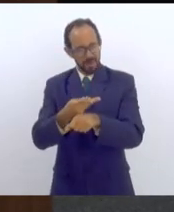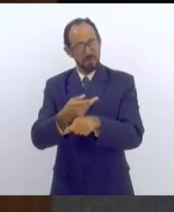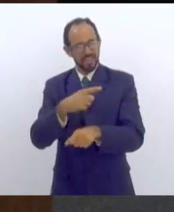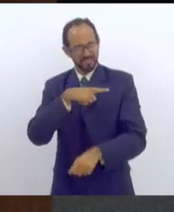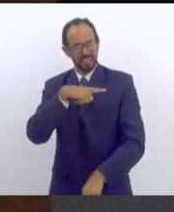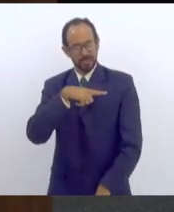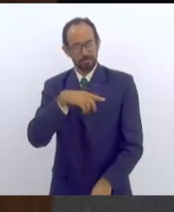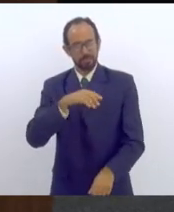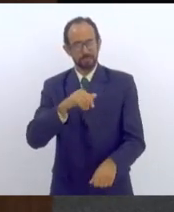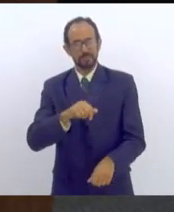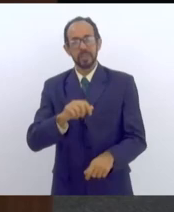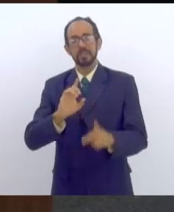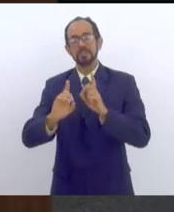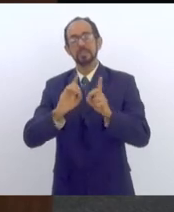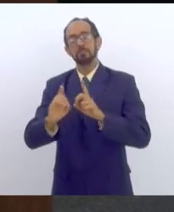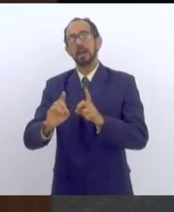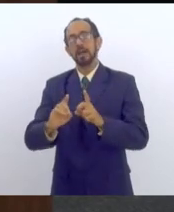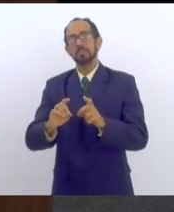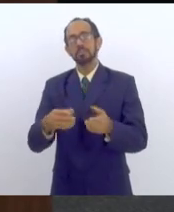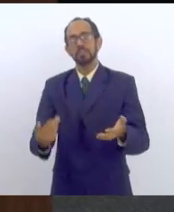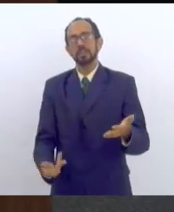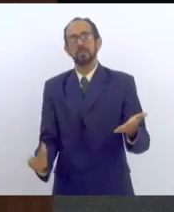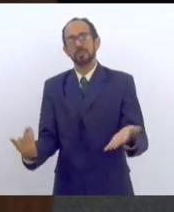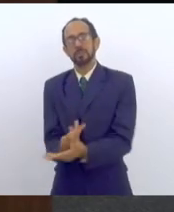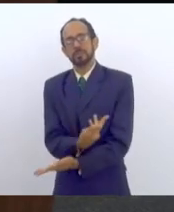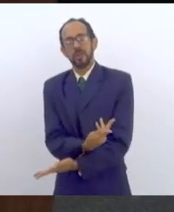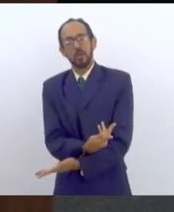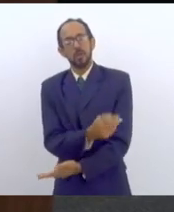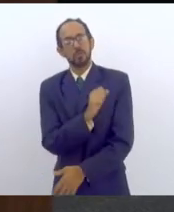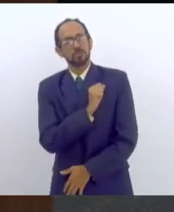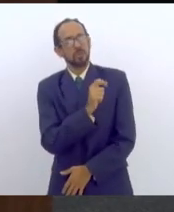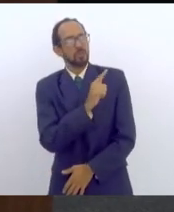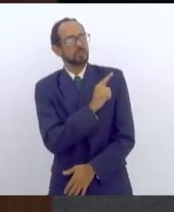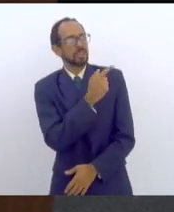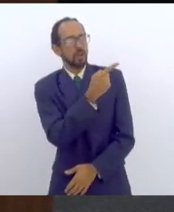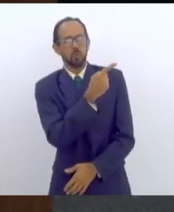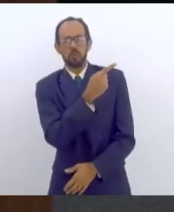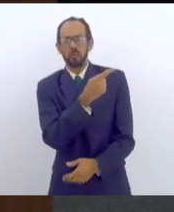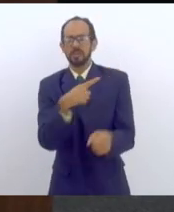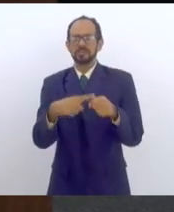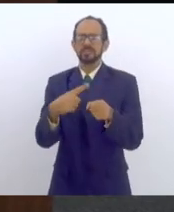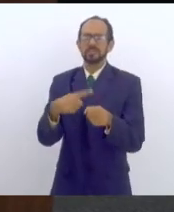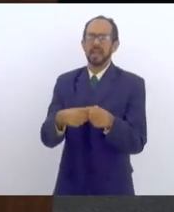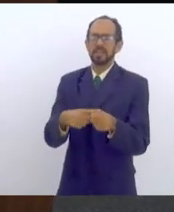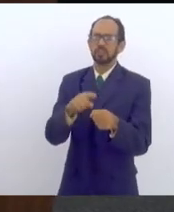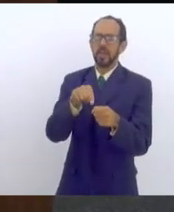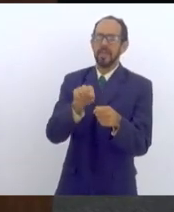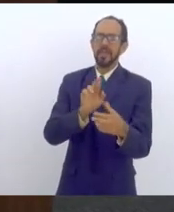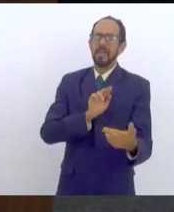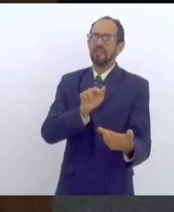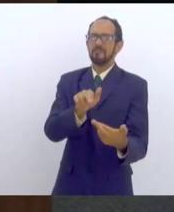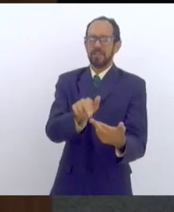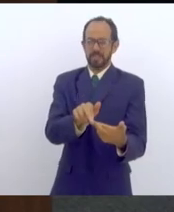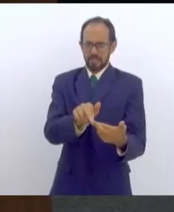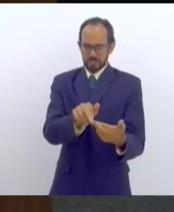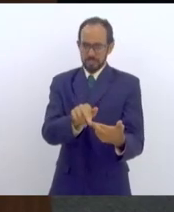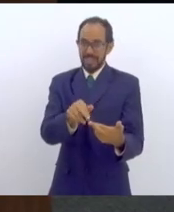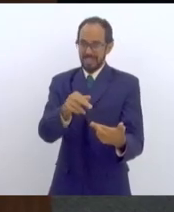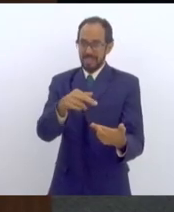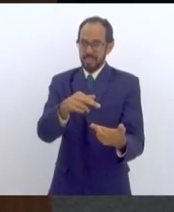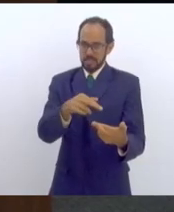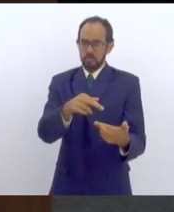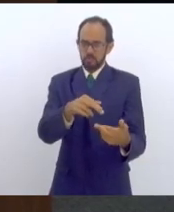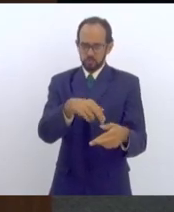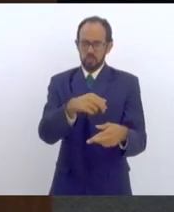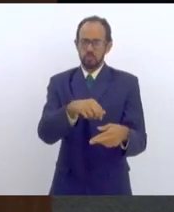a cidade de São Gonçalo, a sua cidade. E essa cidade surgiu e era uma referência feita pelos